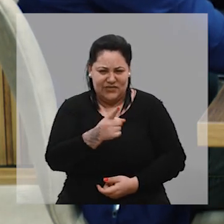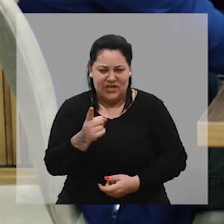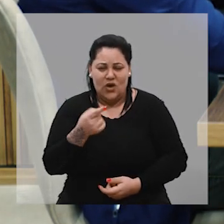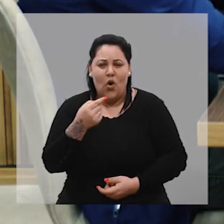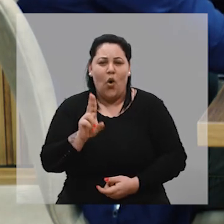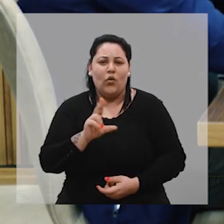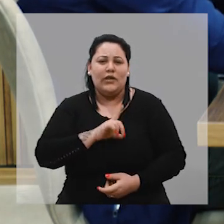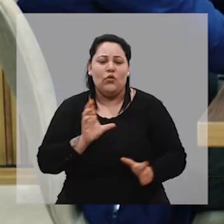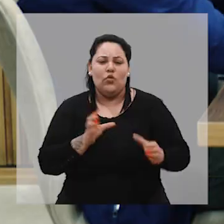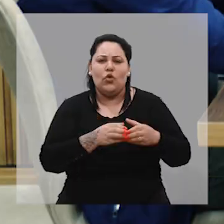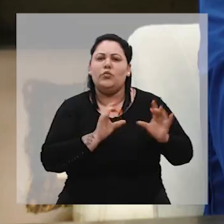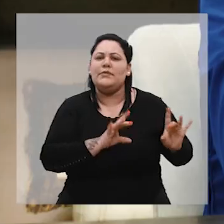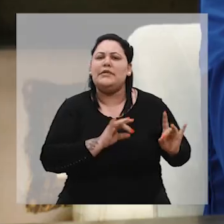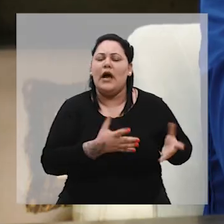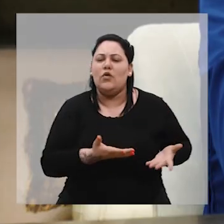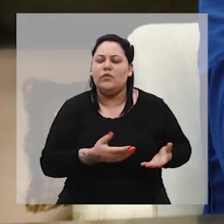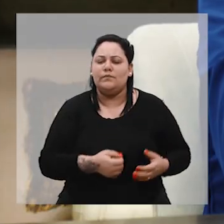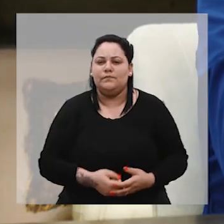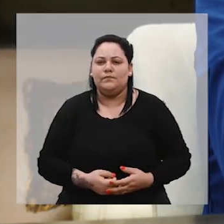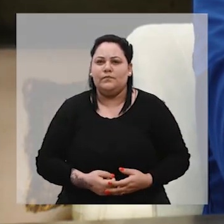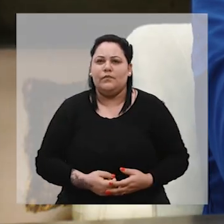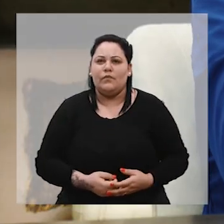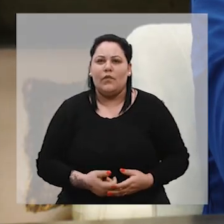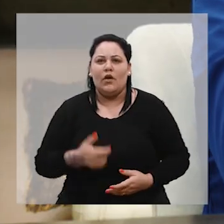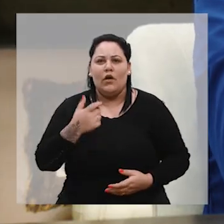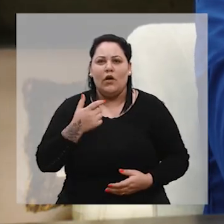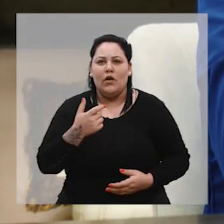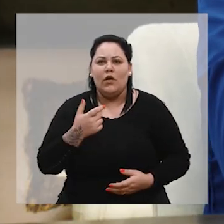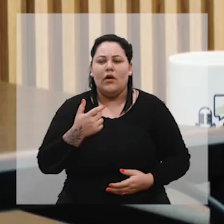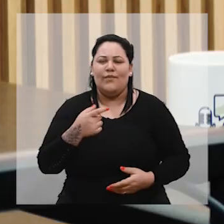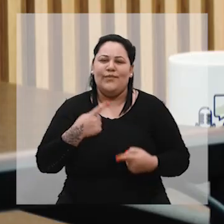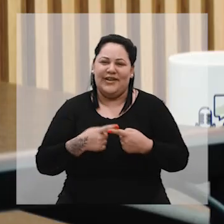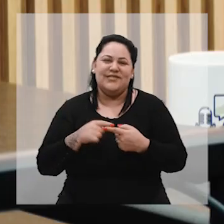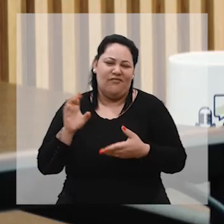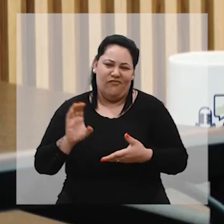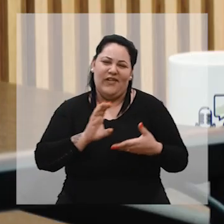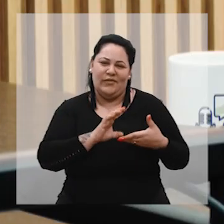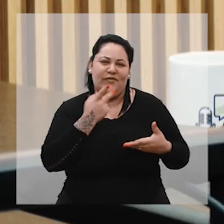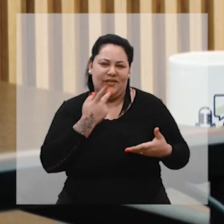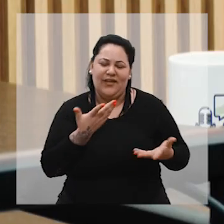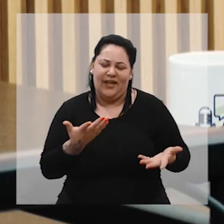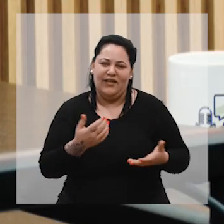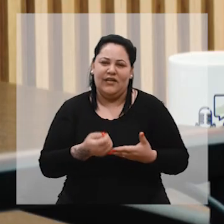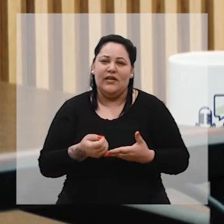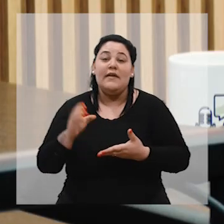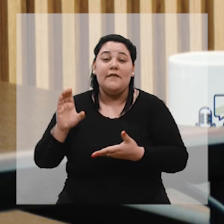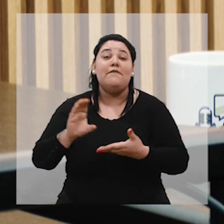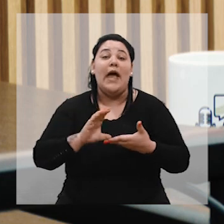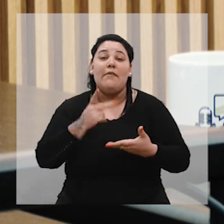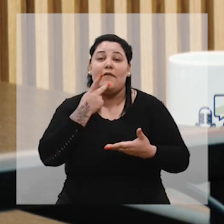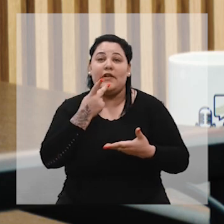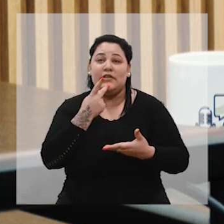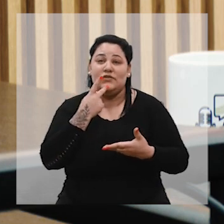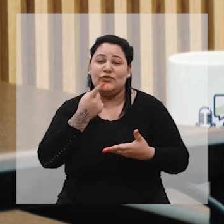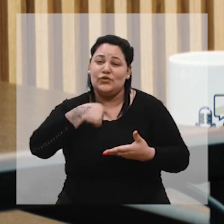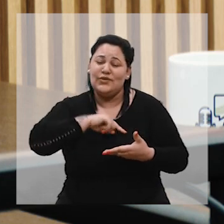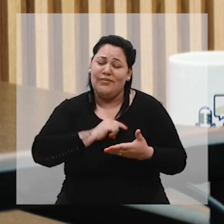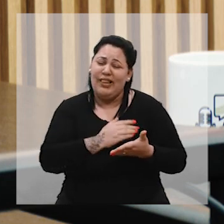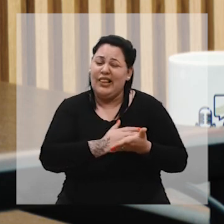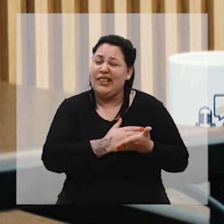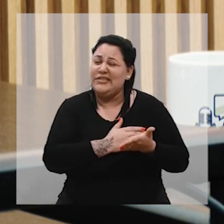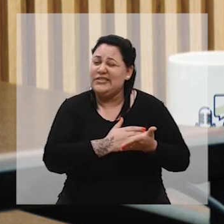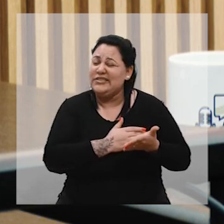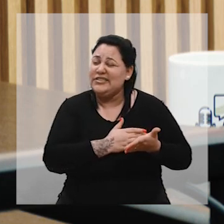representa ou eu tenho uma confederação específica? Cara, hoje a gente tá... É pela essa questão de recursos, né? Sim. Em recurso a gente